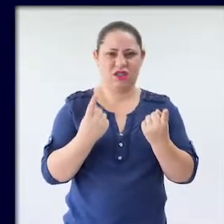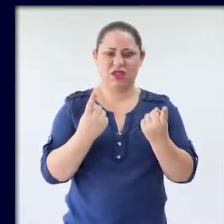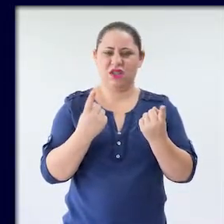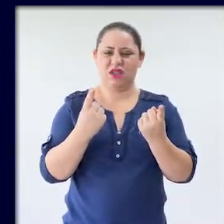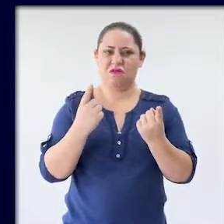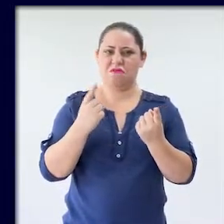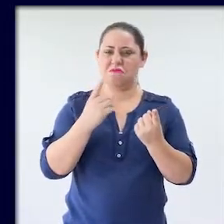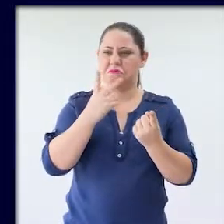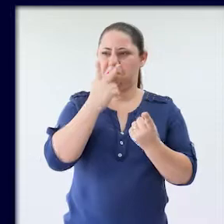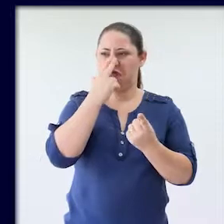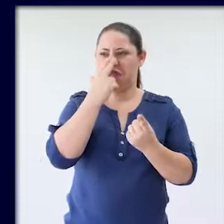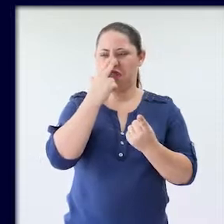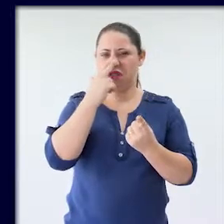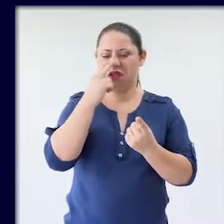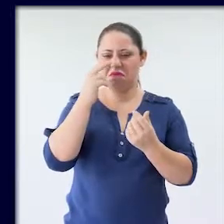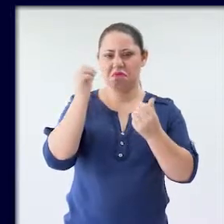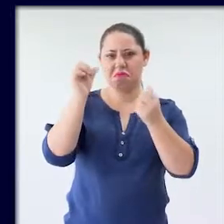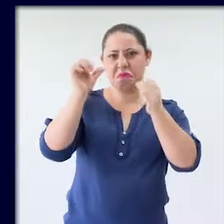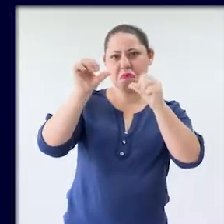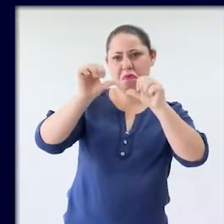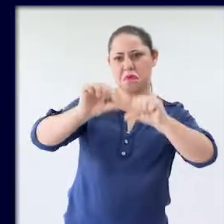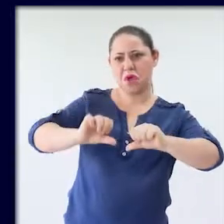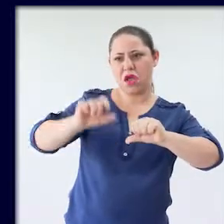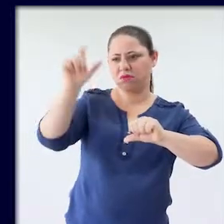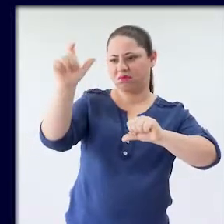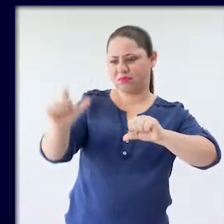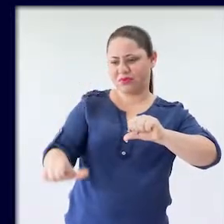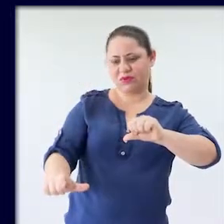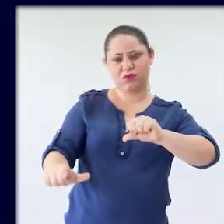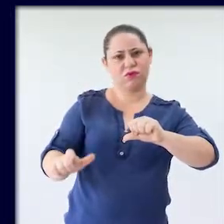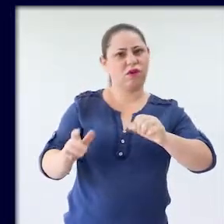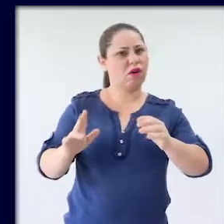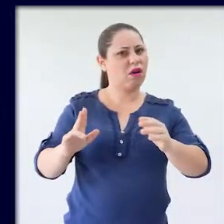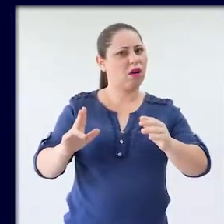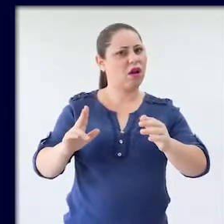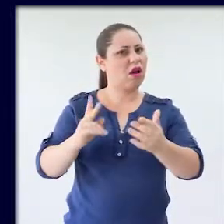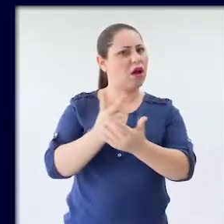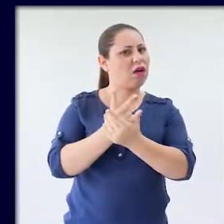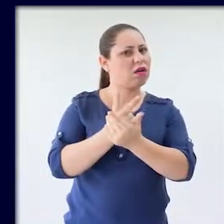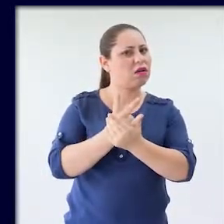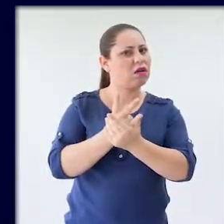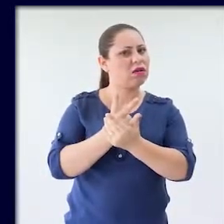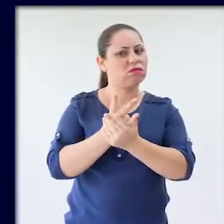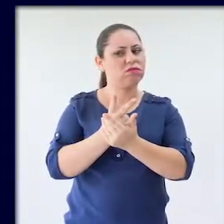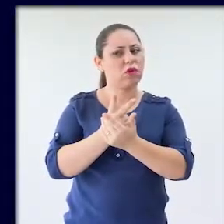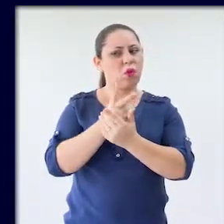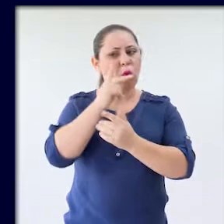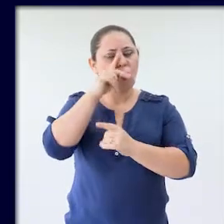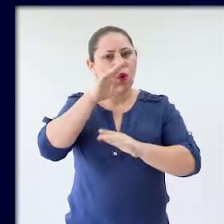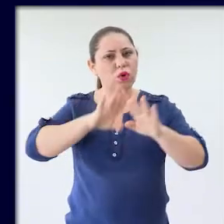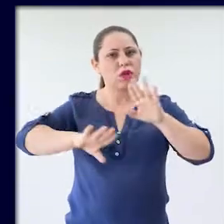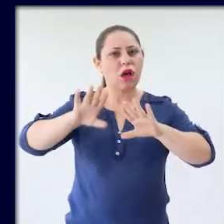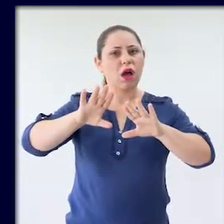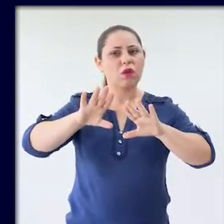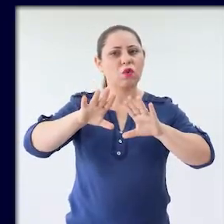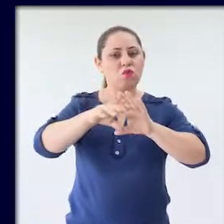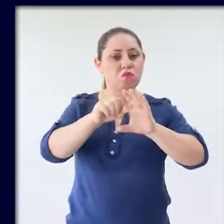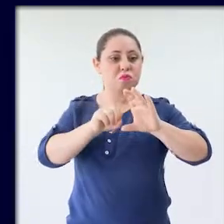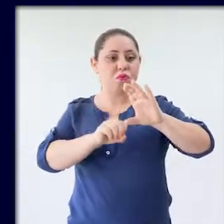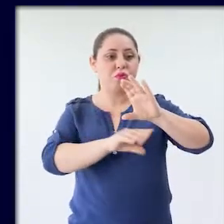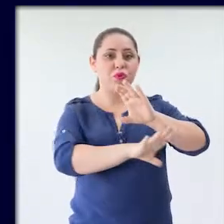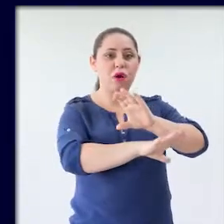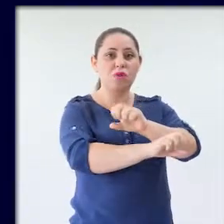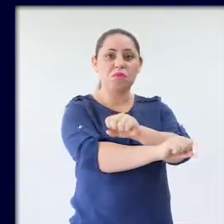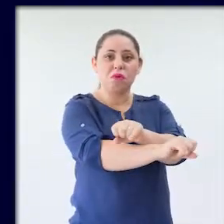exótico, extremamente negativa em relação a quem quer que seja, ele deve ter o cuidado para, antes de repassar